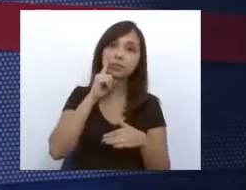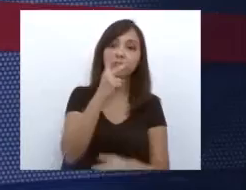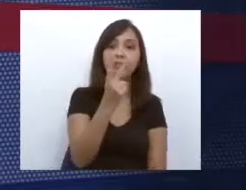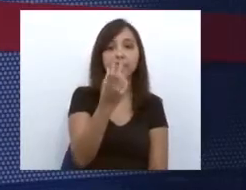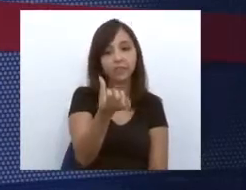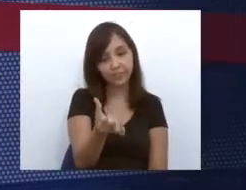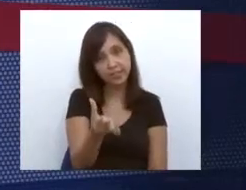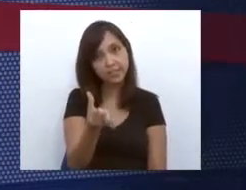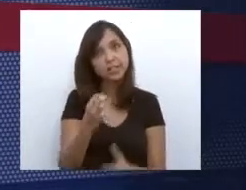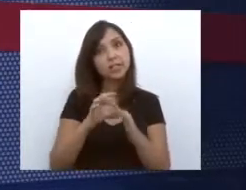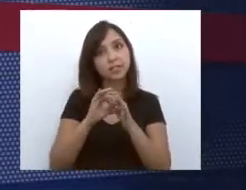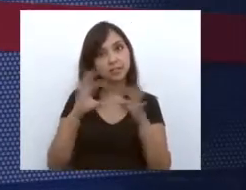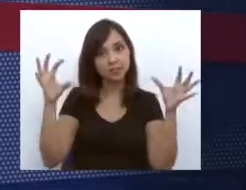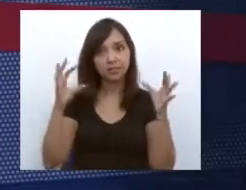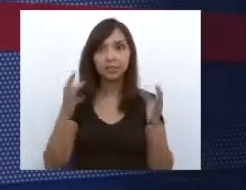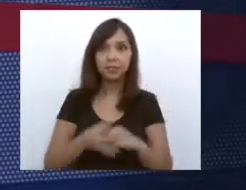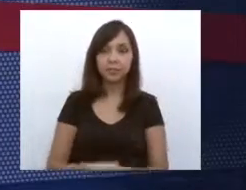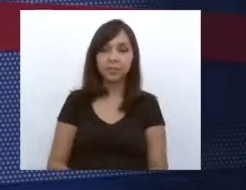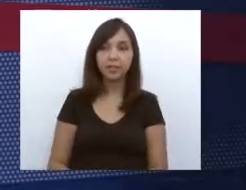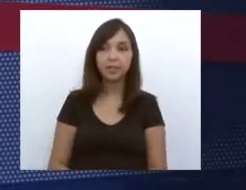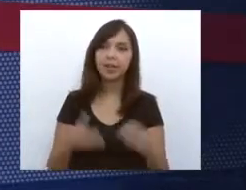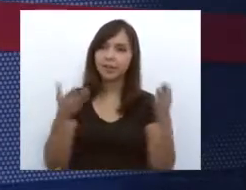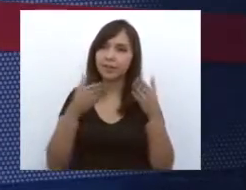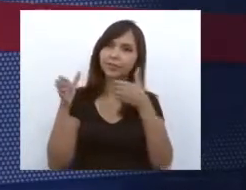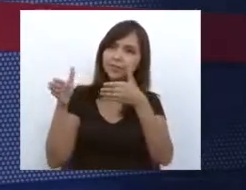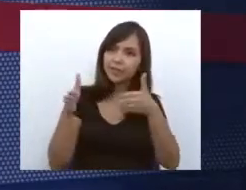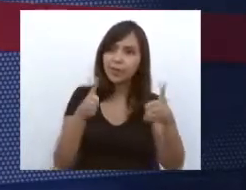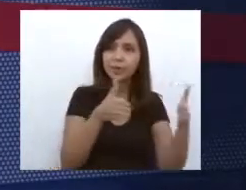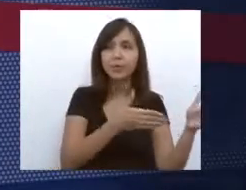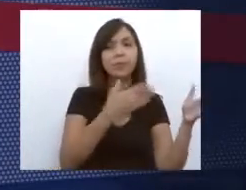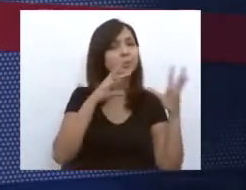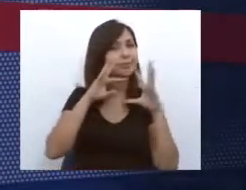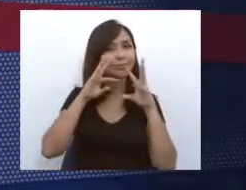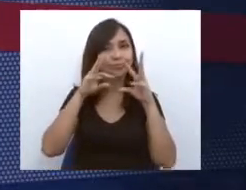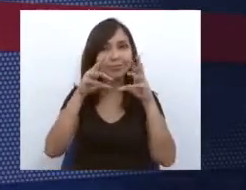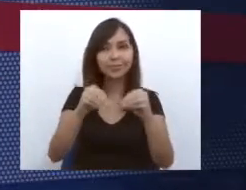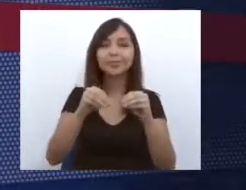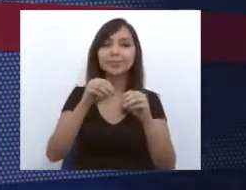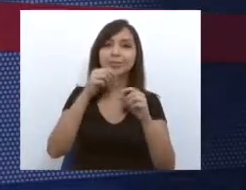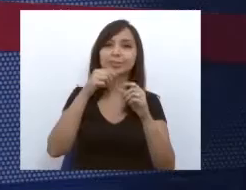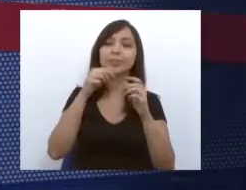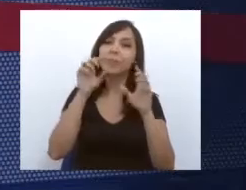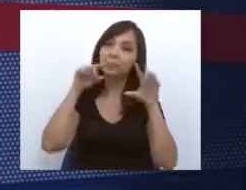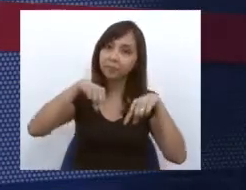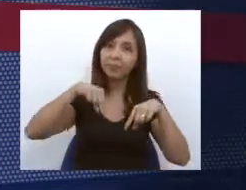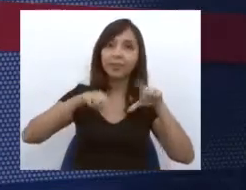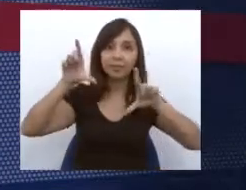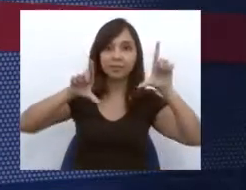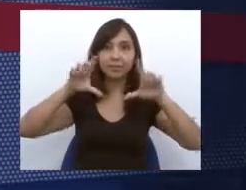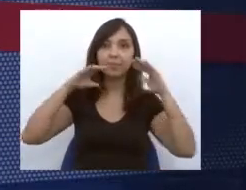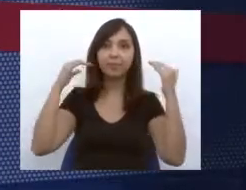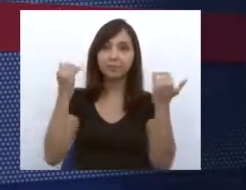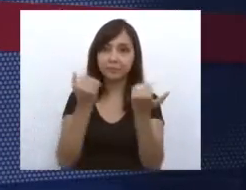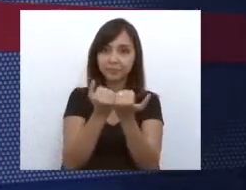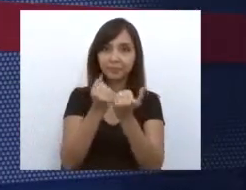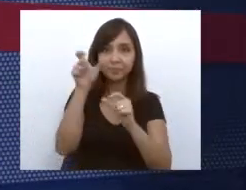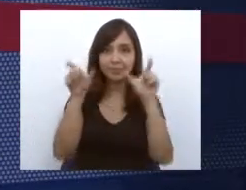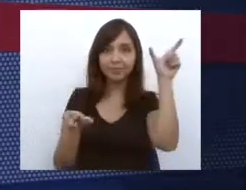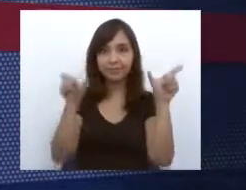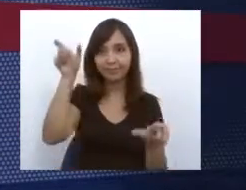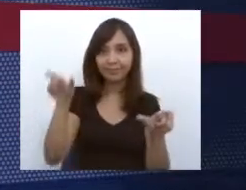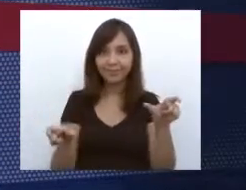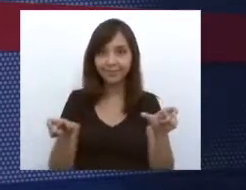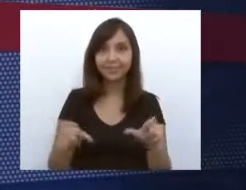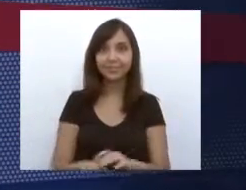26 itens para serem deliberados. Agora você acompanha todos os detalhes dessa nossa transmissão ao vivo e na íntegra, TV Câmara